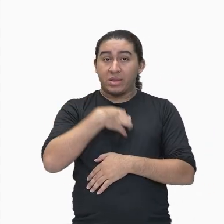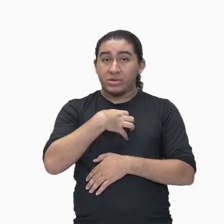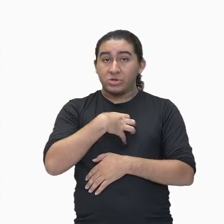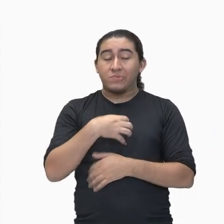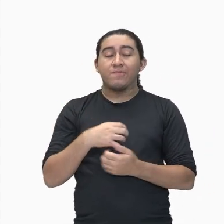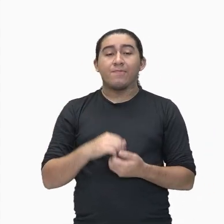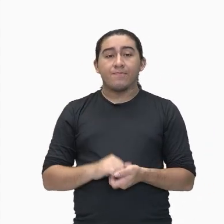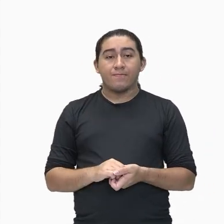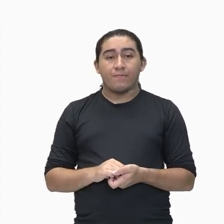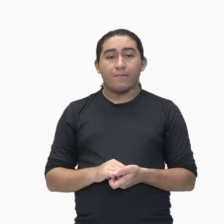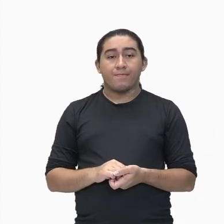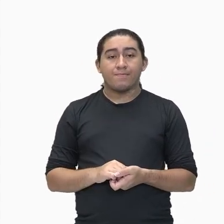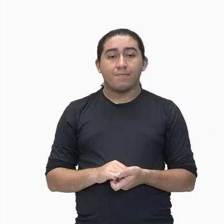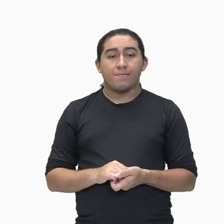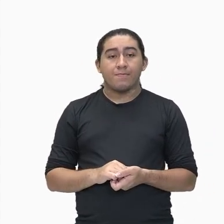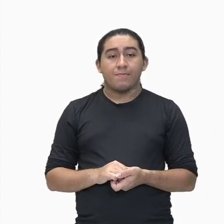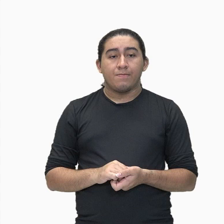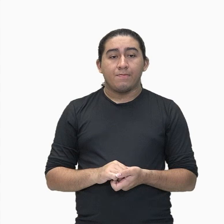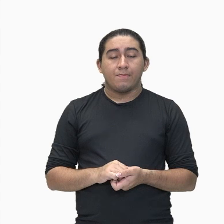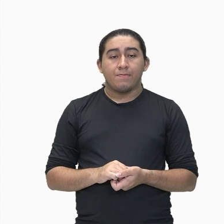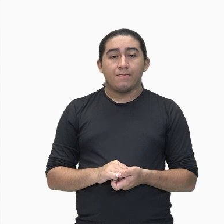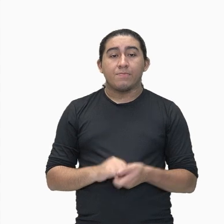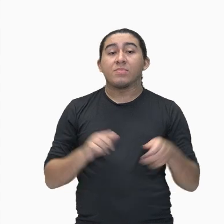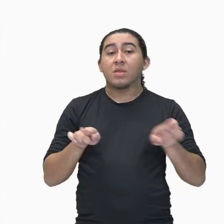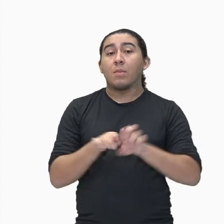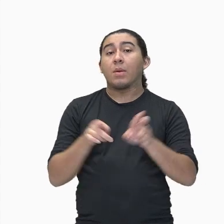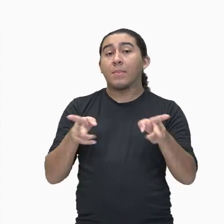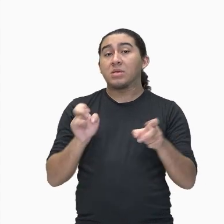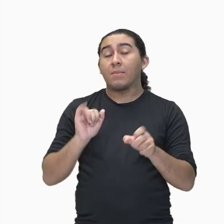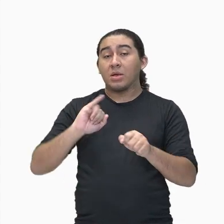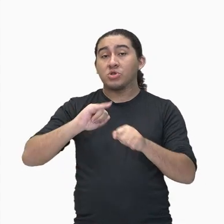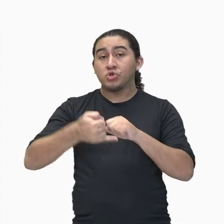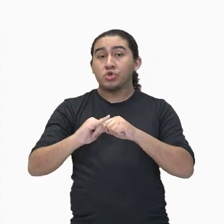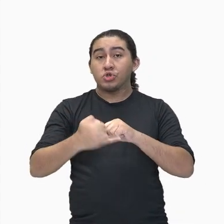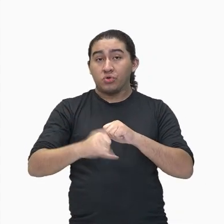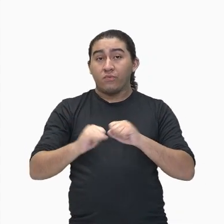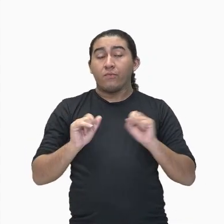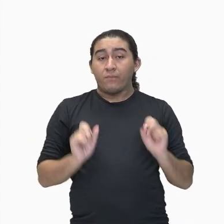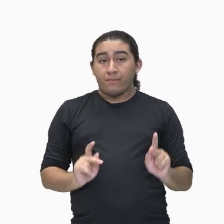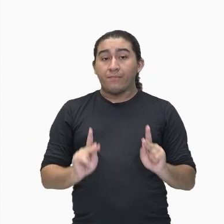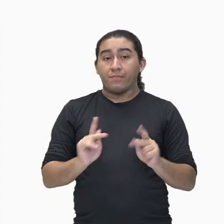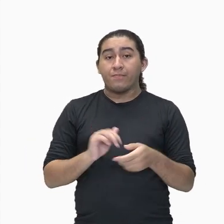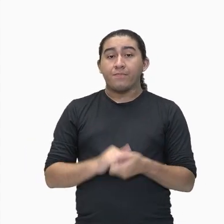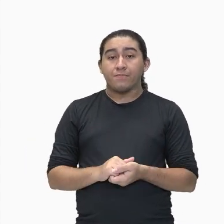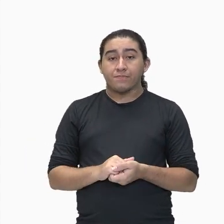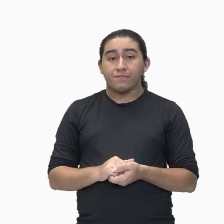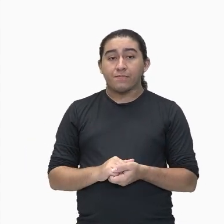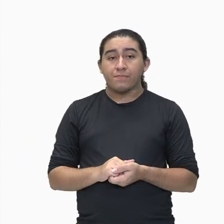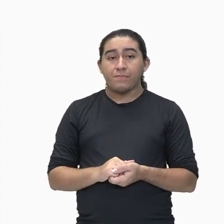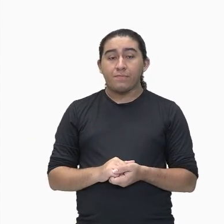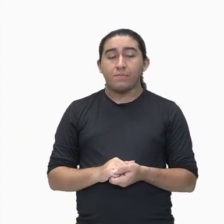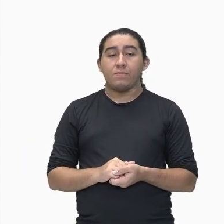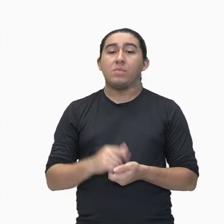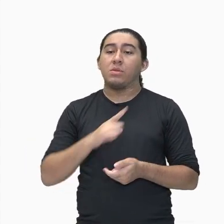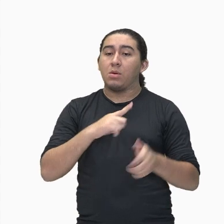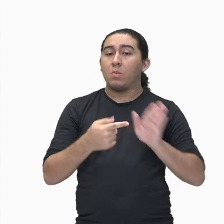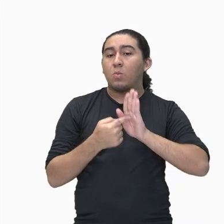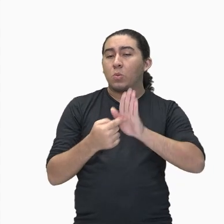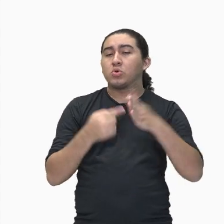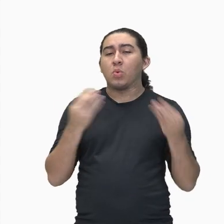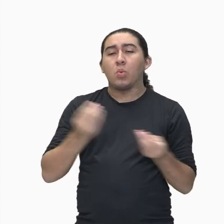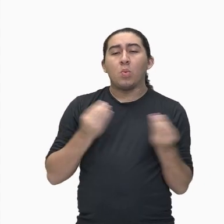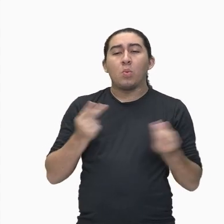também podemos dizer que são adjetivos, né? Tá aí demonstrando como